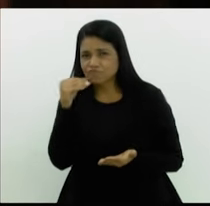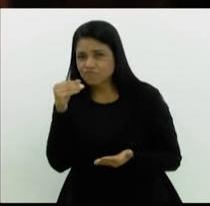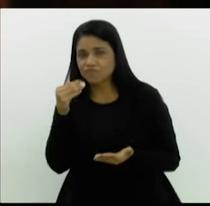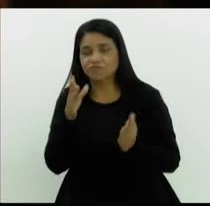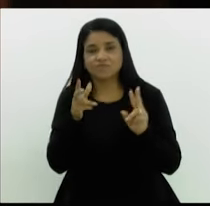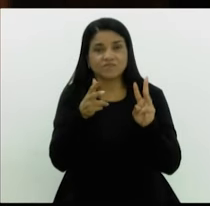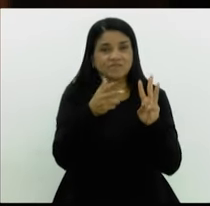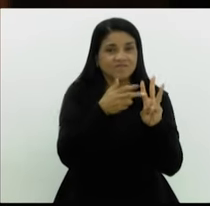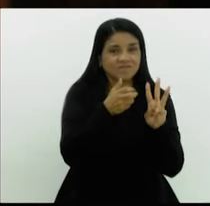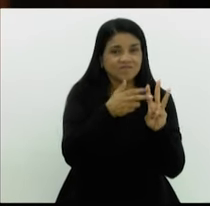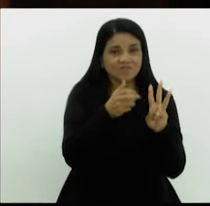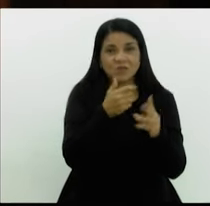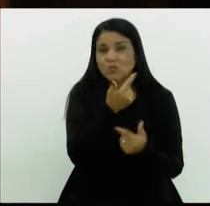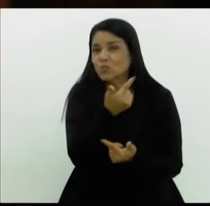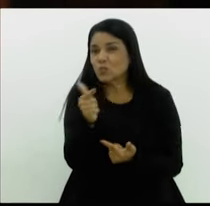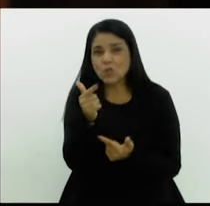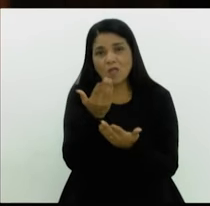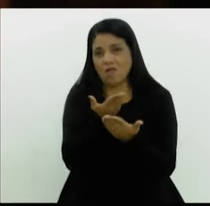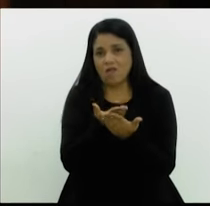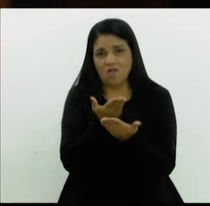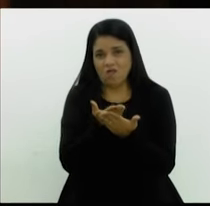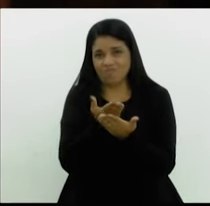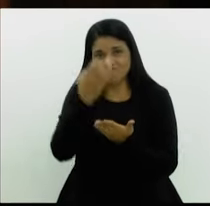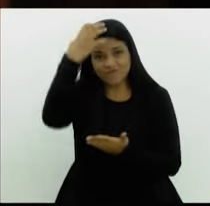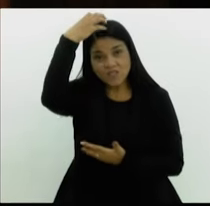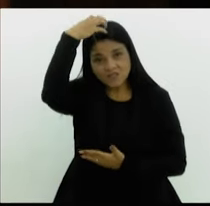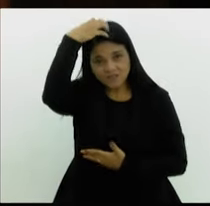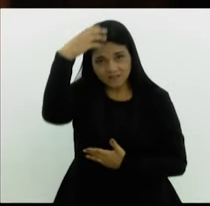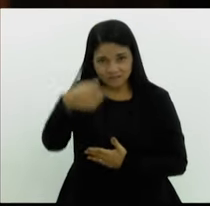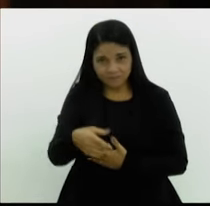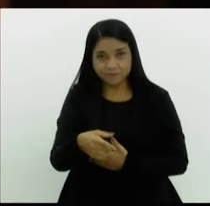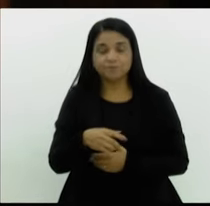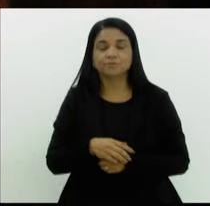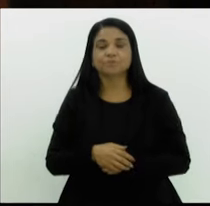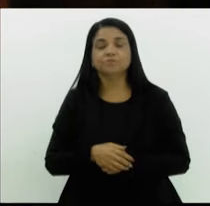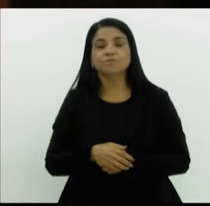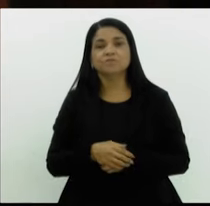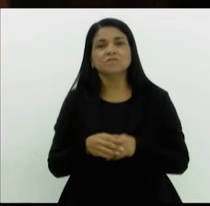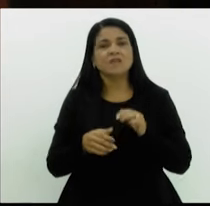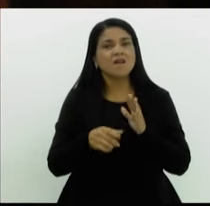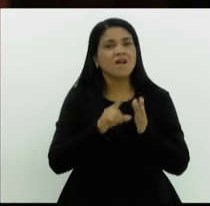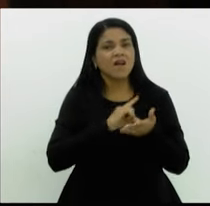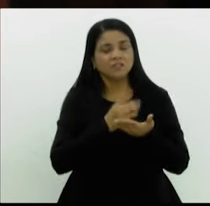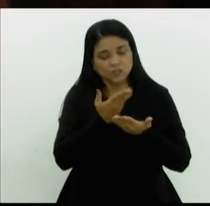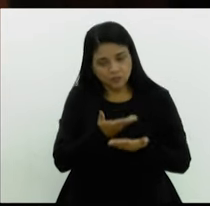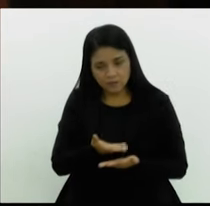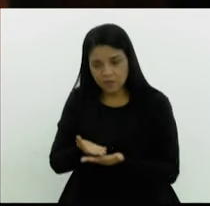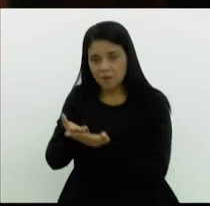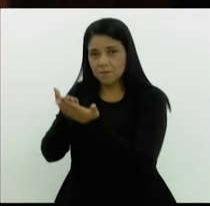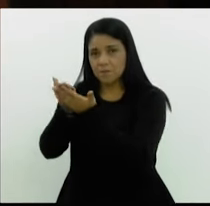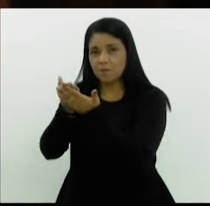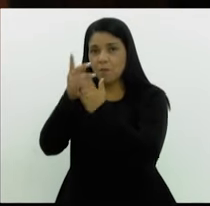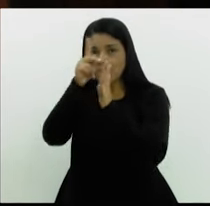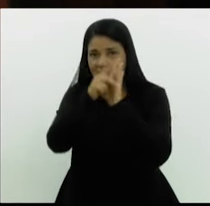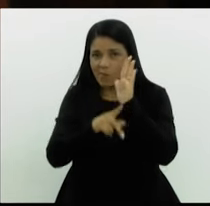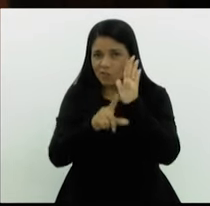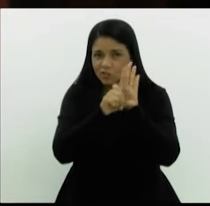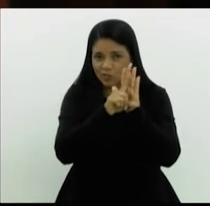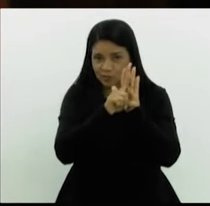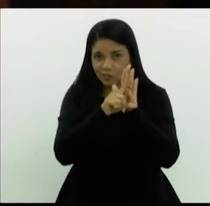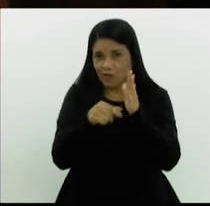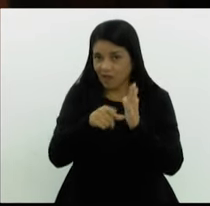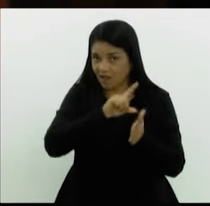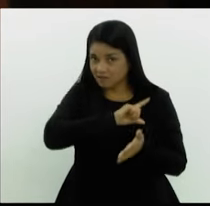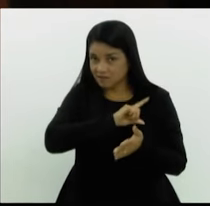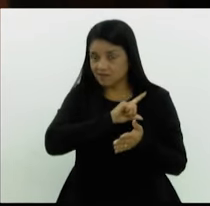indígenas estão sem aula. E antes mesmo do encaminhamento desse projeto de lei a esta casa, levei